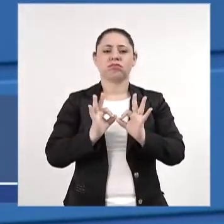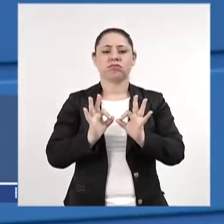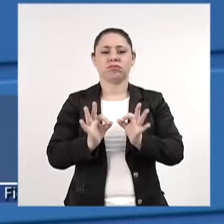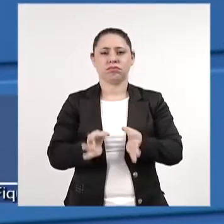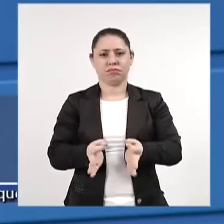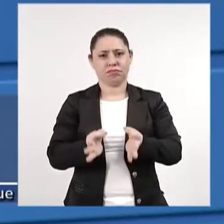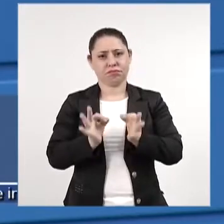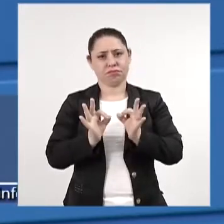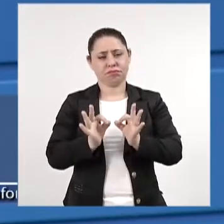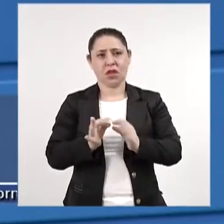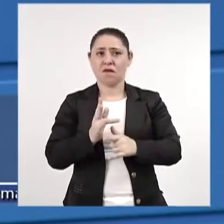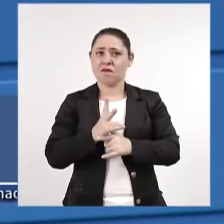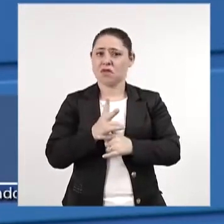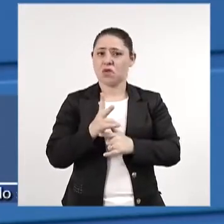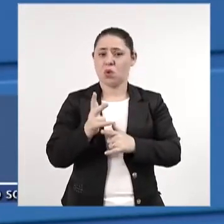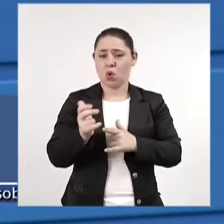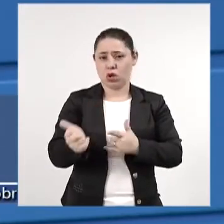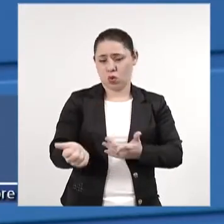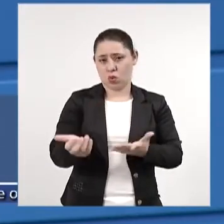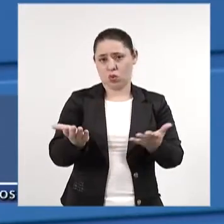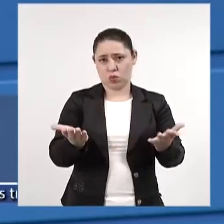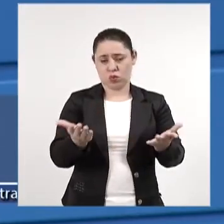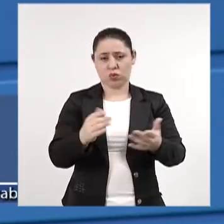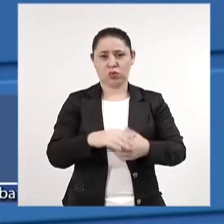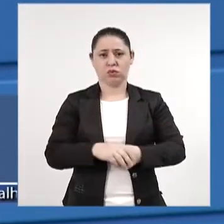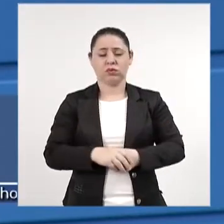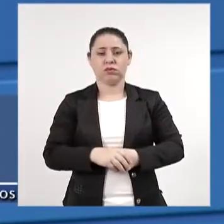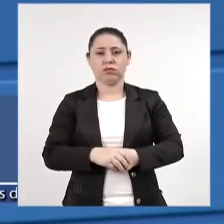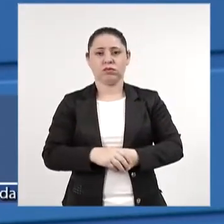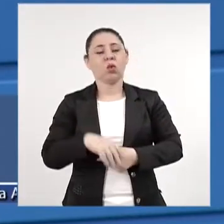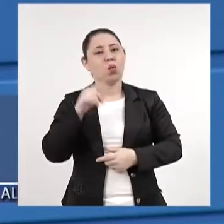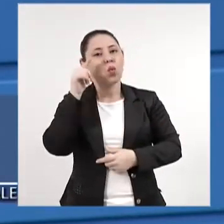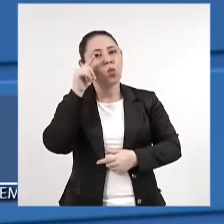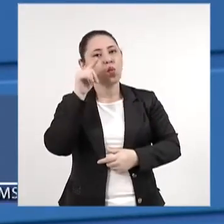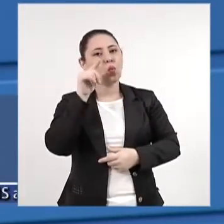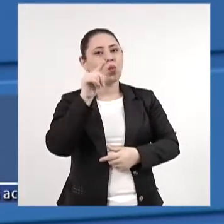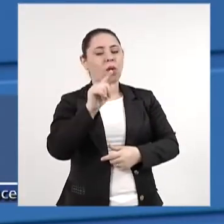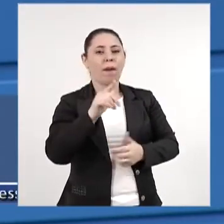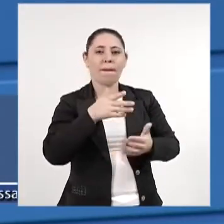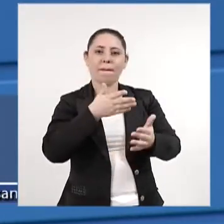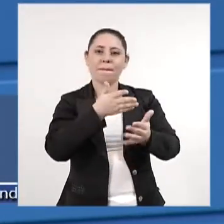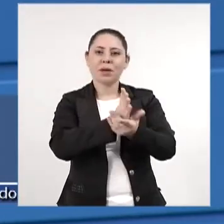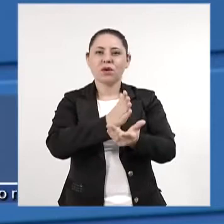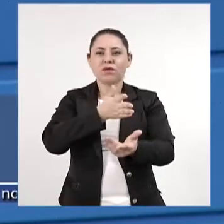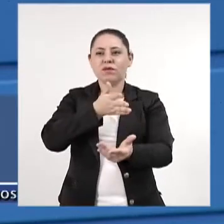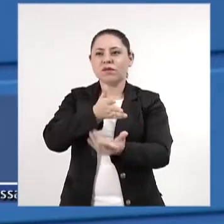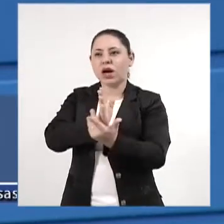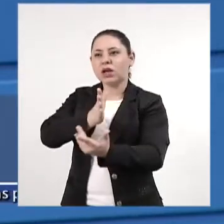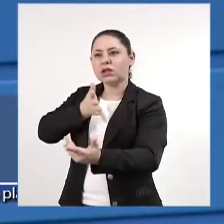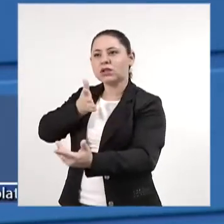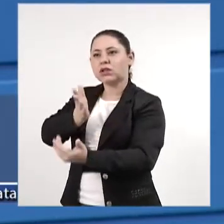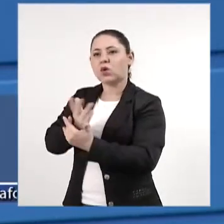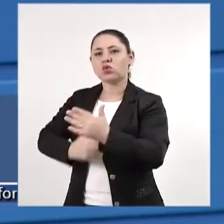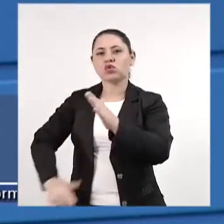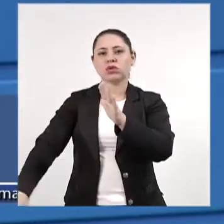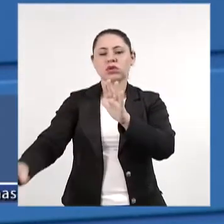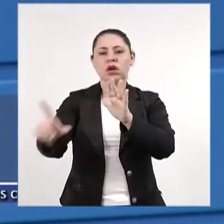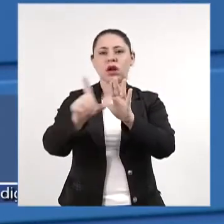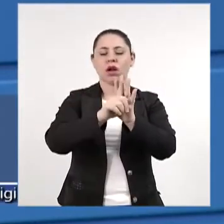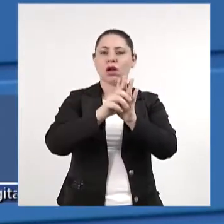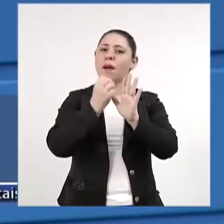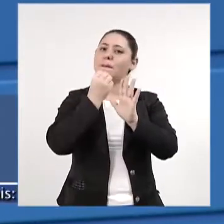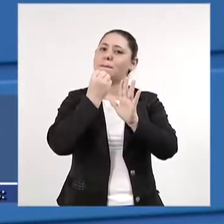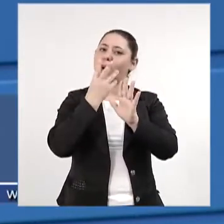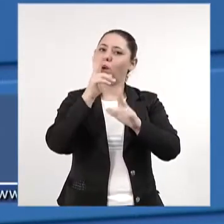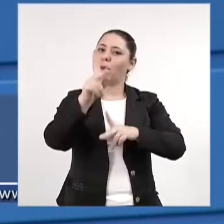extremamente vitorioso em conquistar a aprovação de leis que vão fazer bem ao